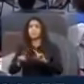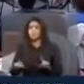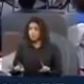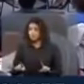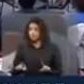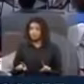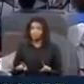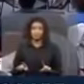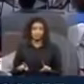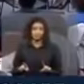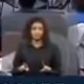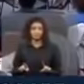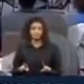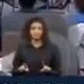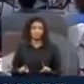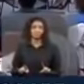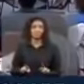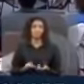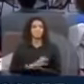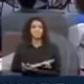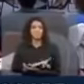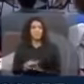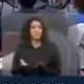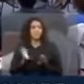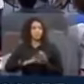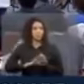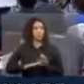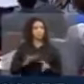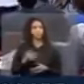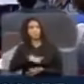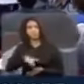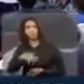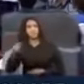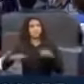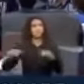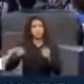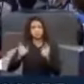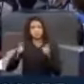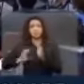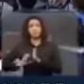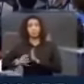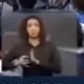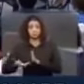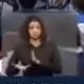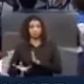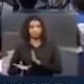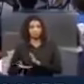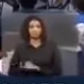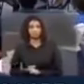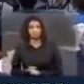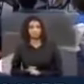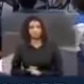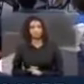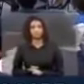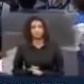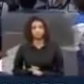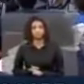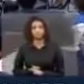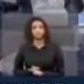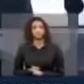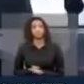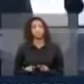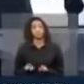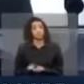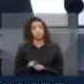estão permeadas de viés ideológico, político, partidário. Igualmente, estamos